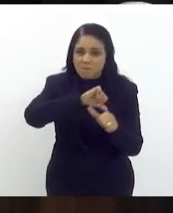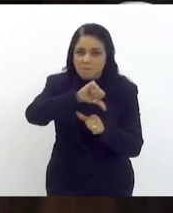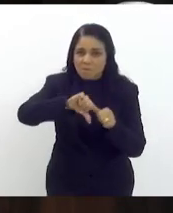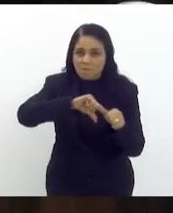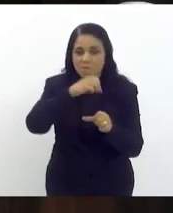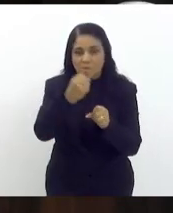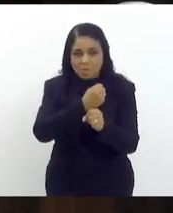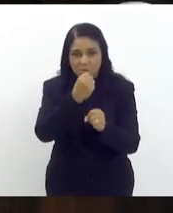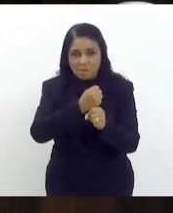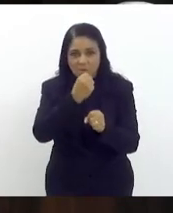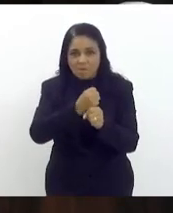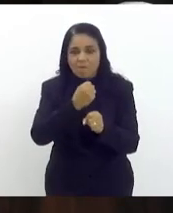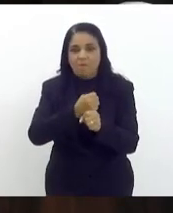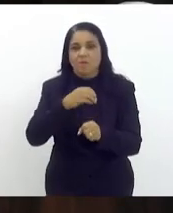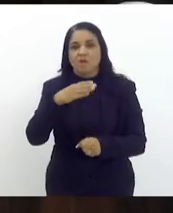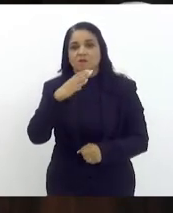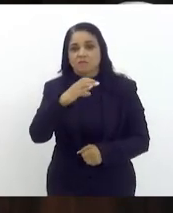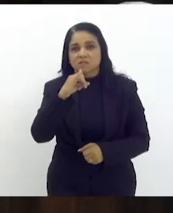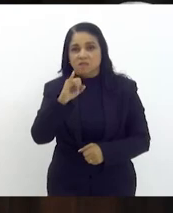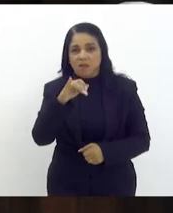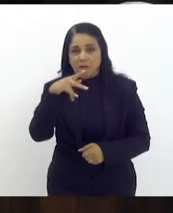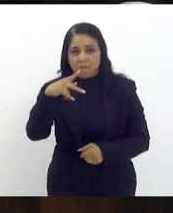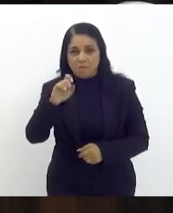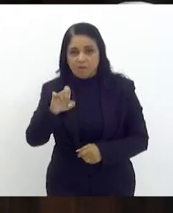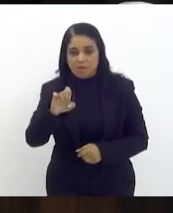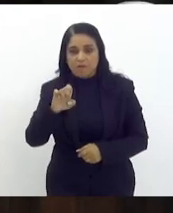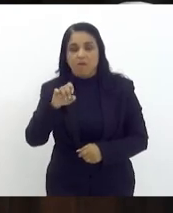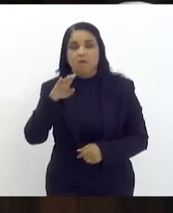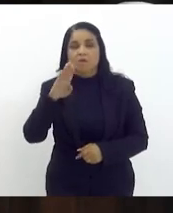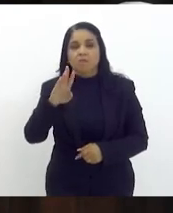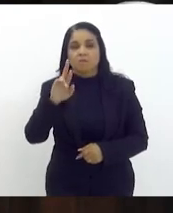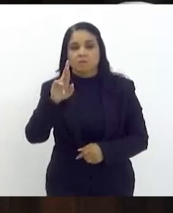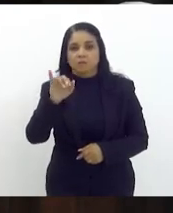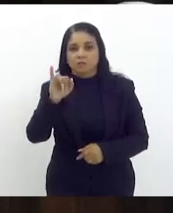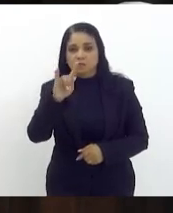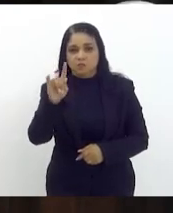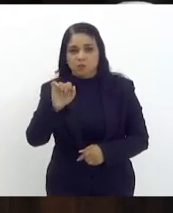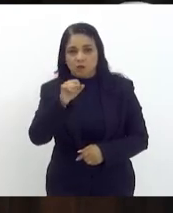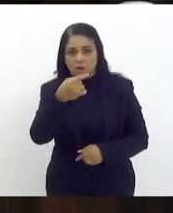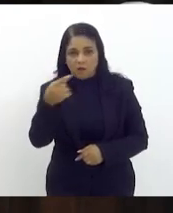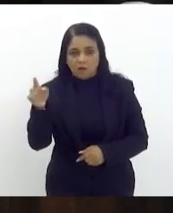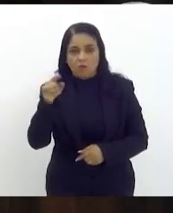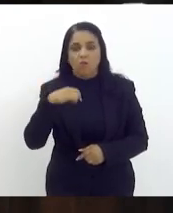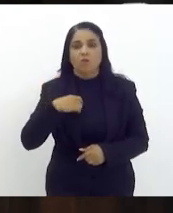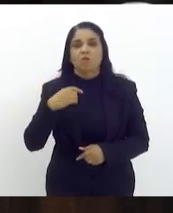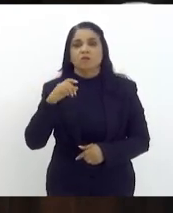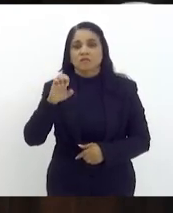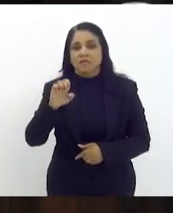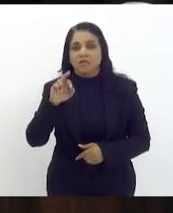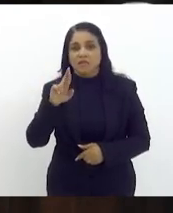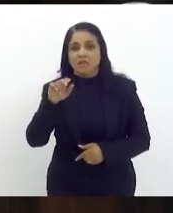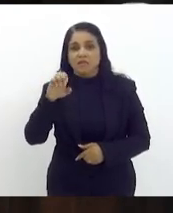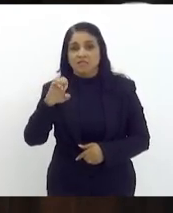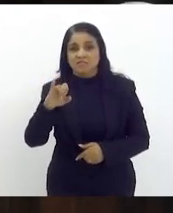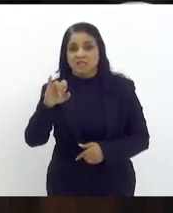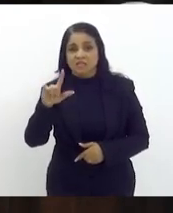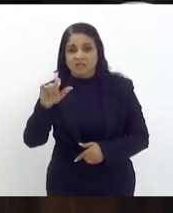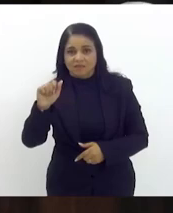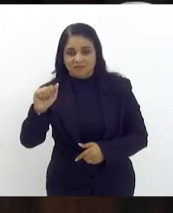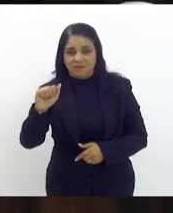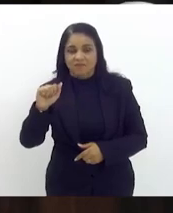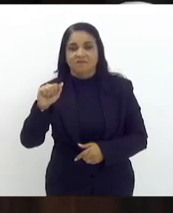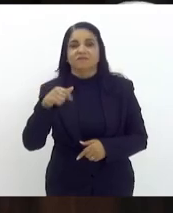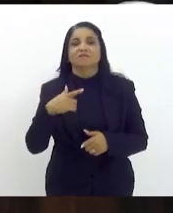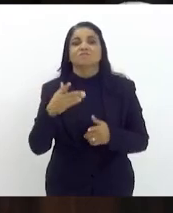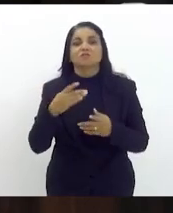do CEP Brizola 320, Erice Antônio da Silva, localizado no município de